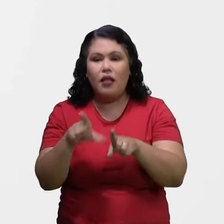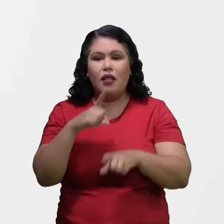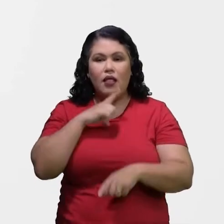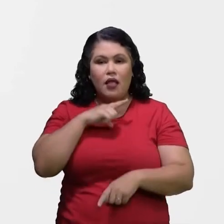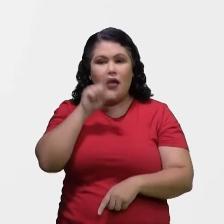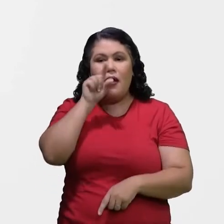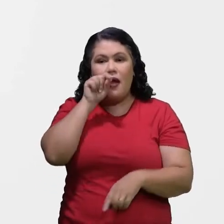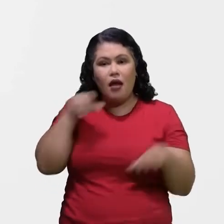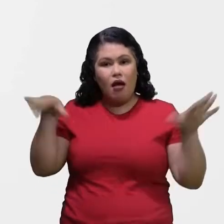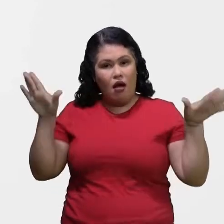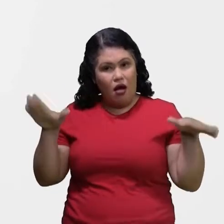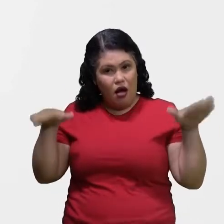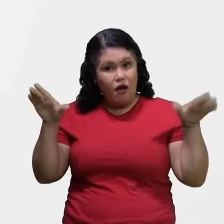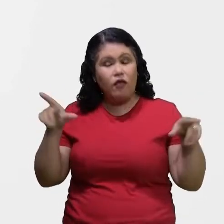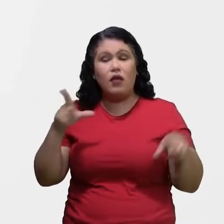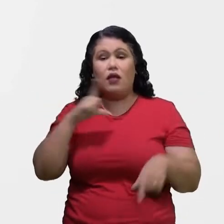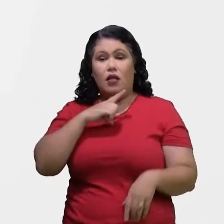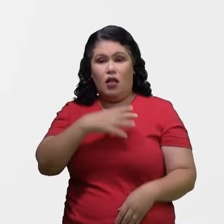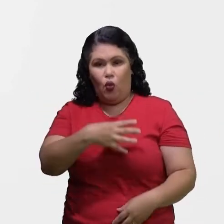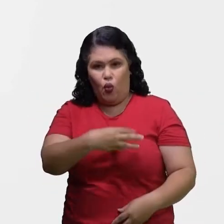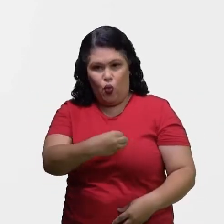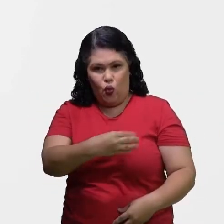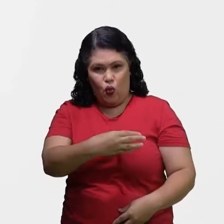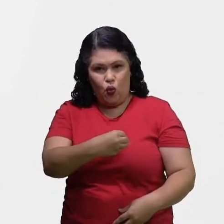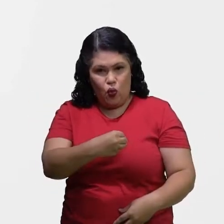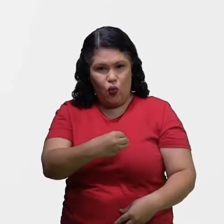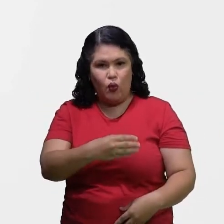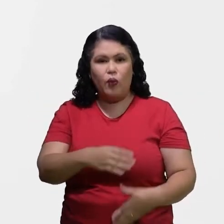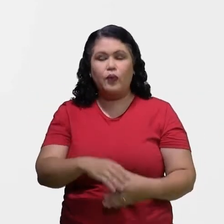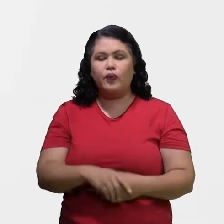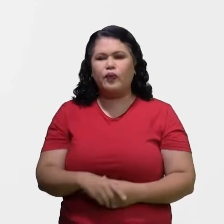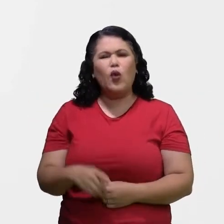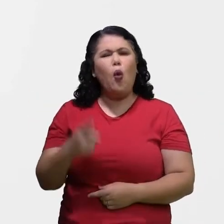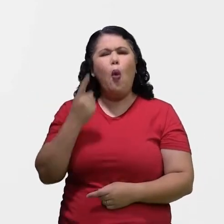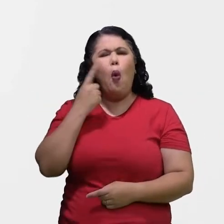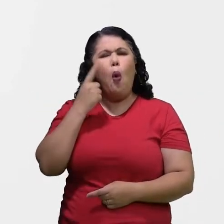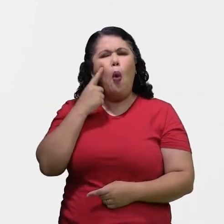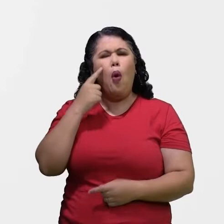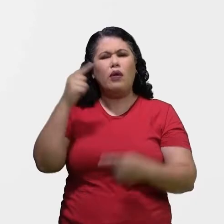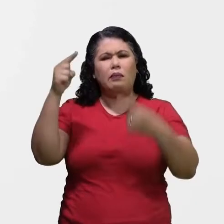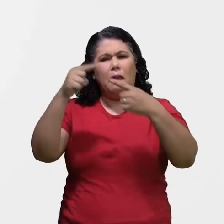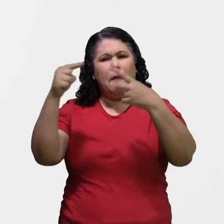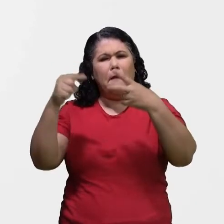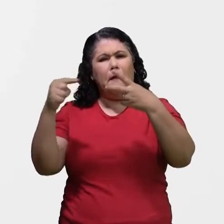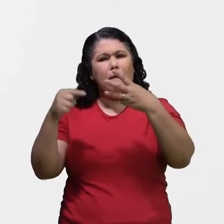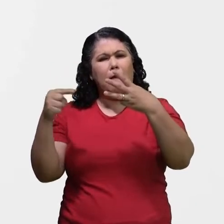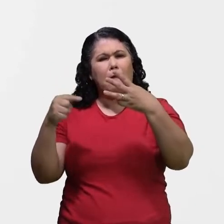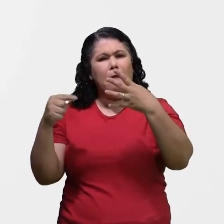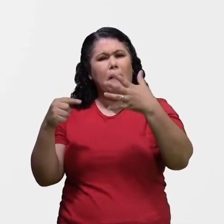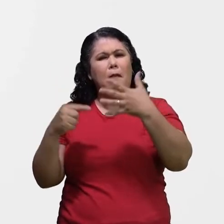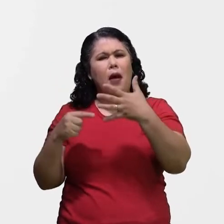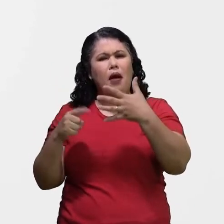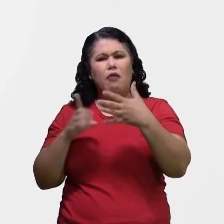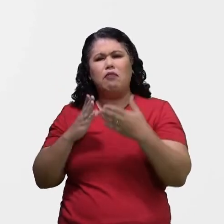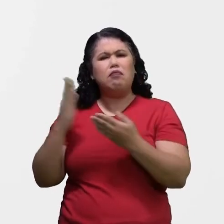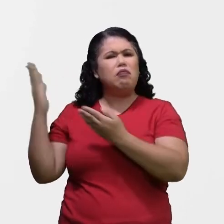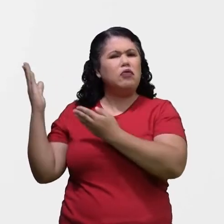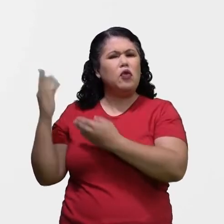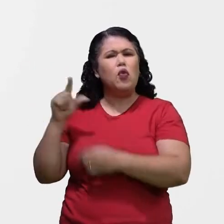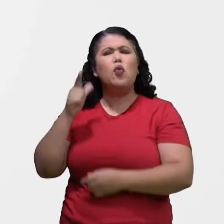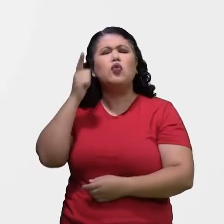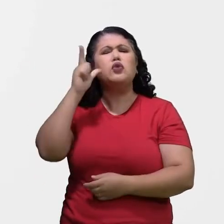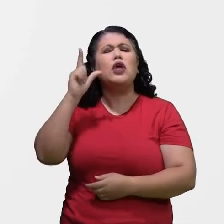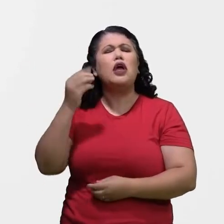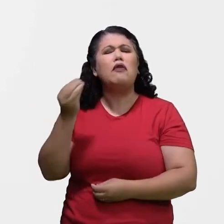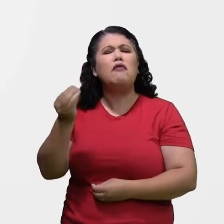né? Aonde que vocês se veem aí? Vocês olhando essa classificação desses animais, aonde que vocês se veem nessa